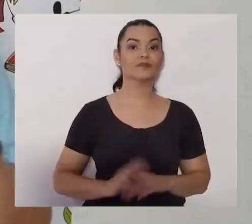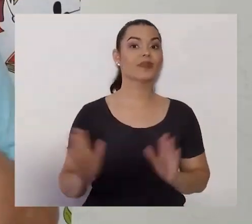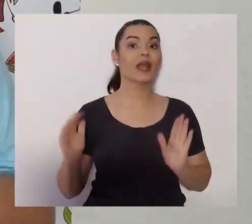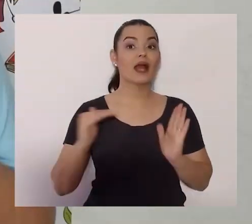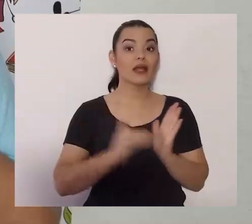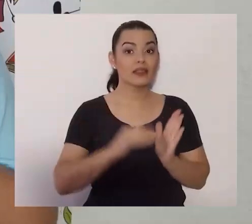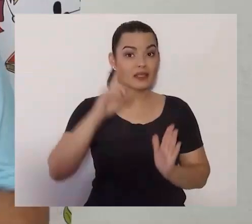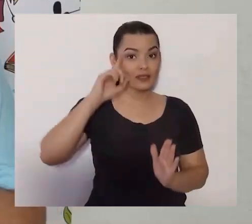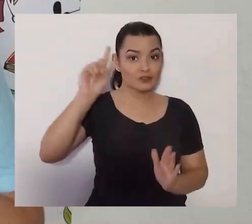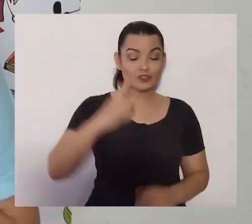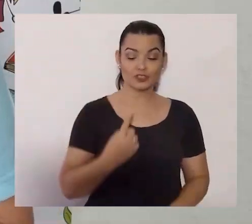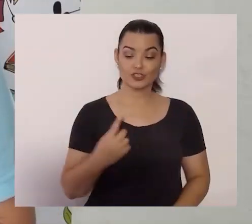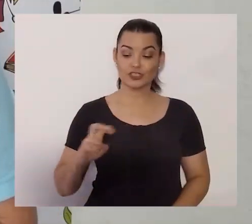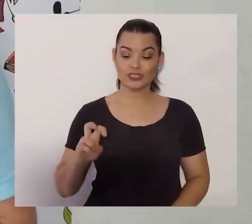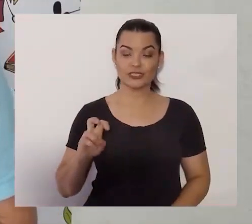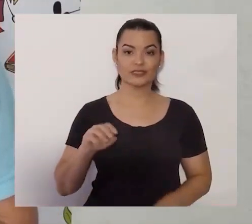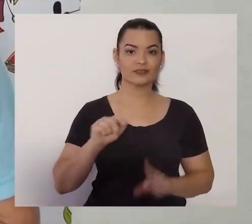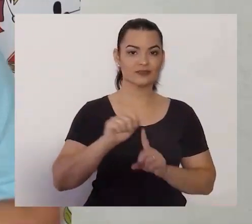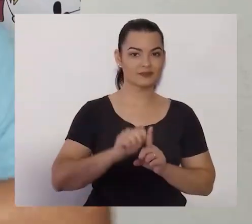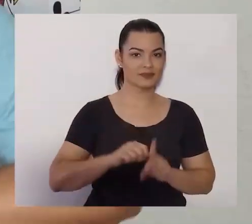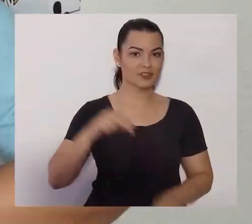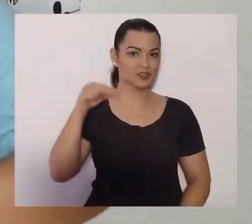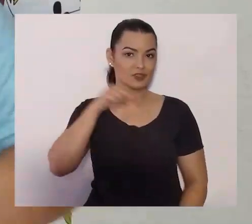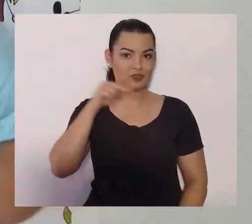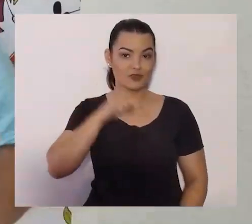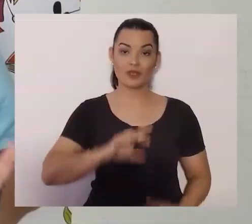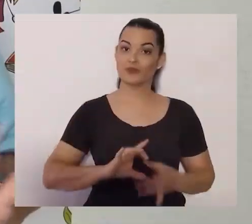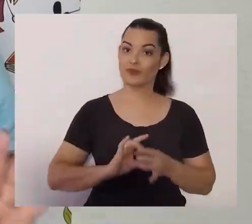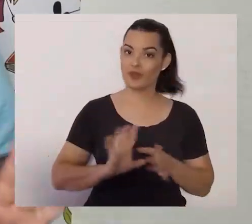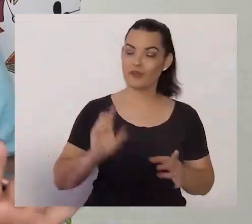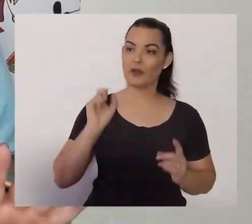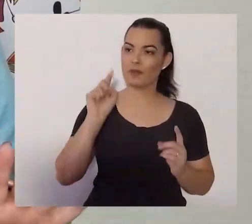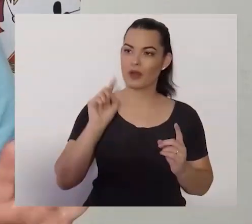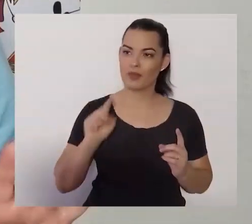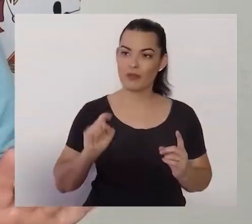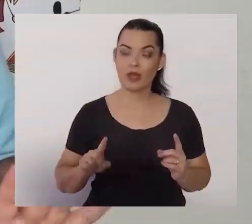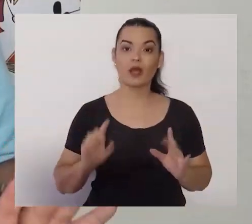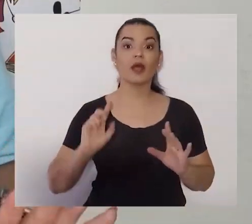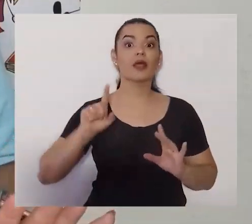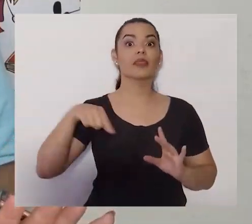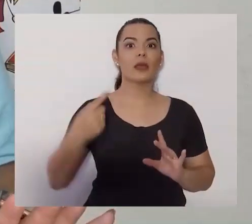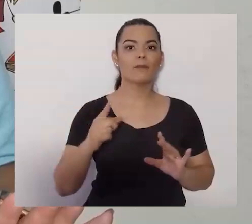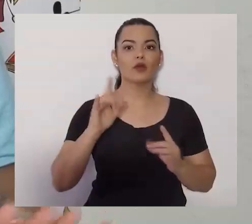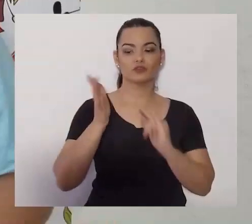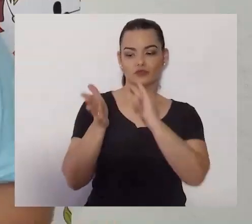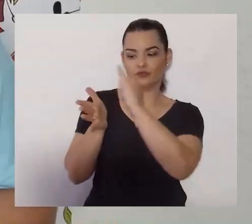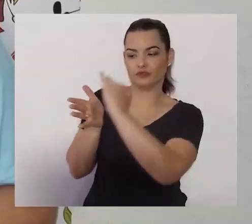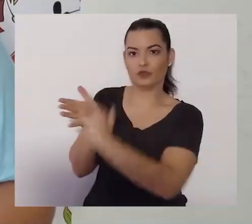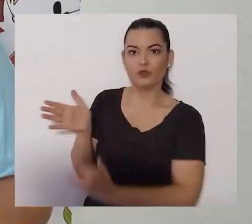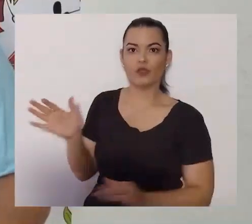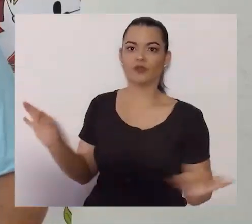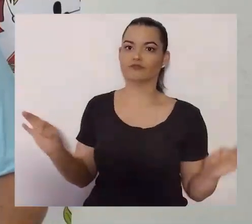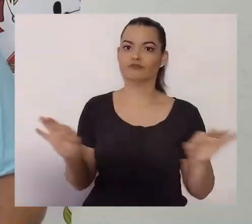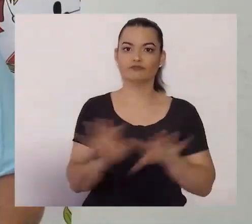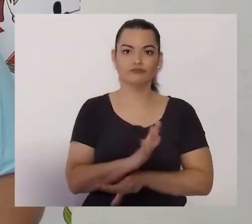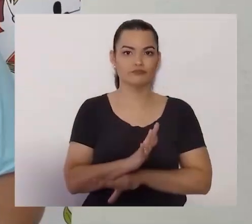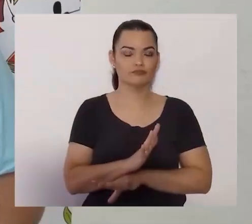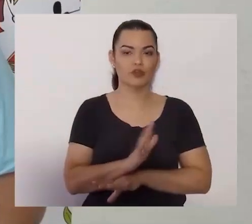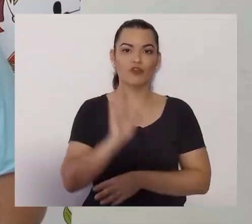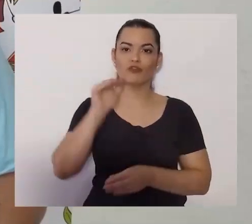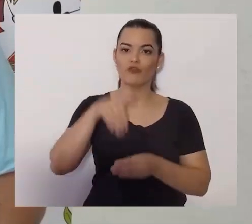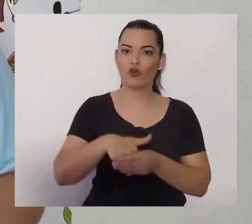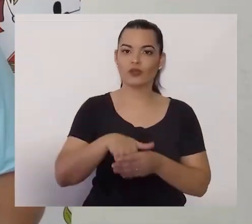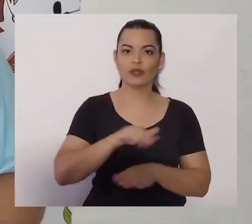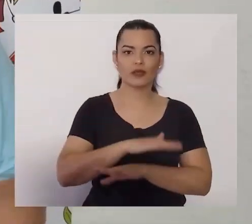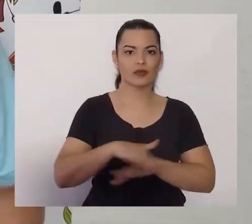disponível até o dia 15 de novembro. Depois o formulário é encerrado, aí não pode mais